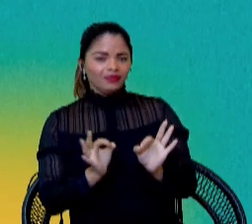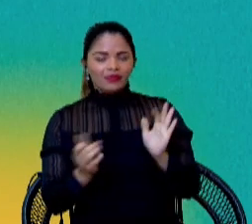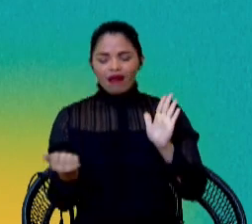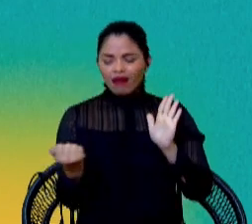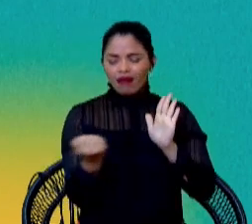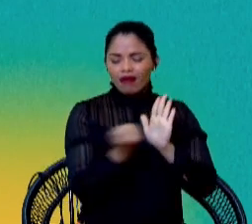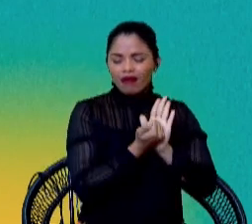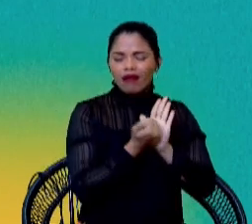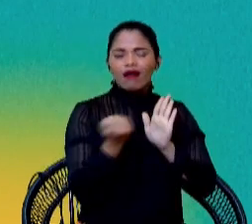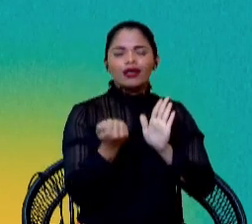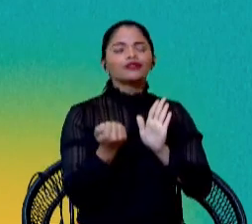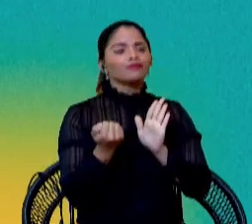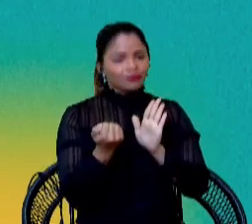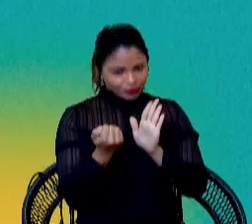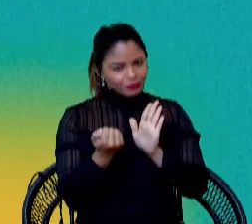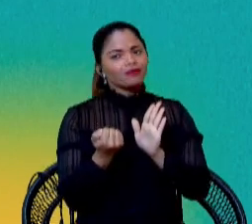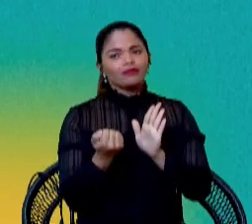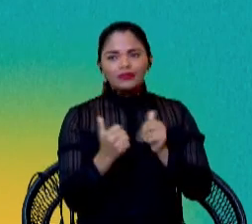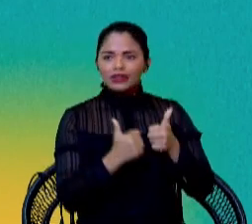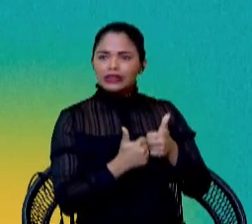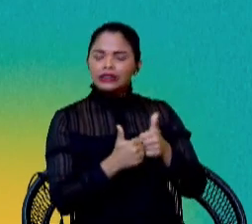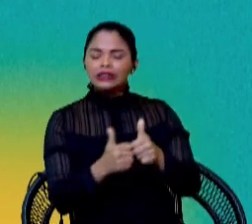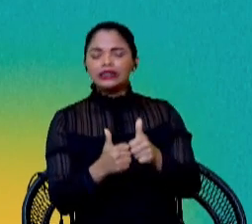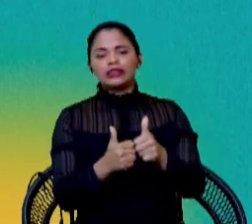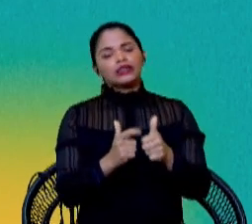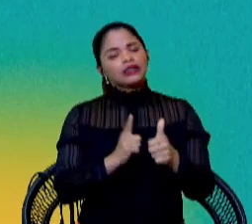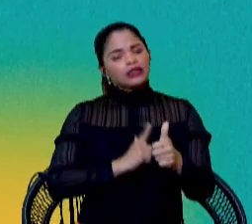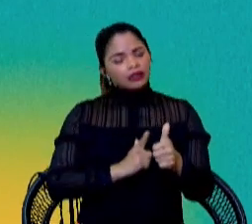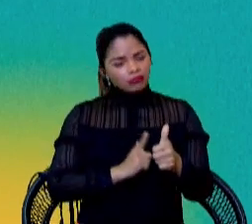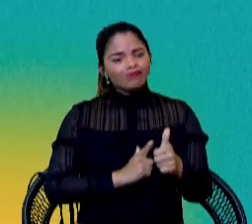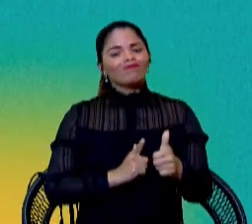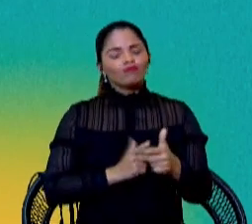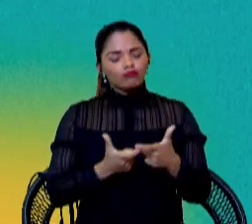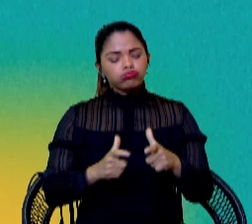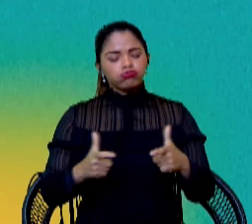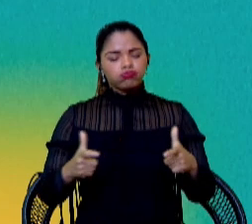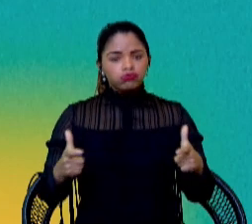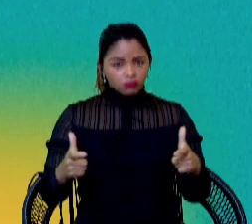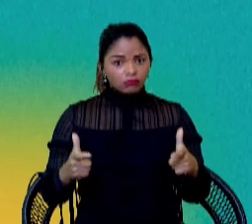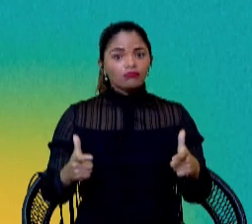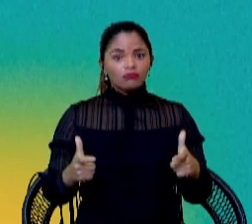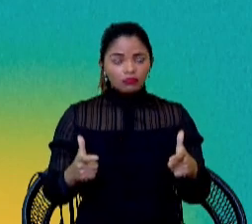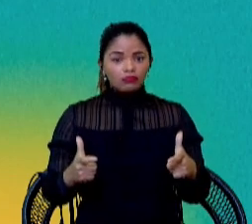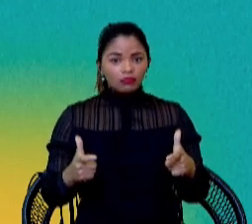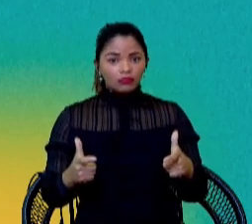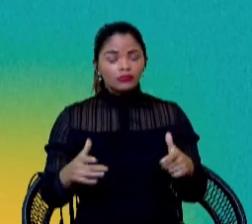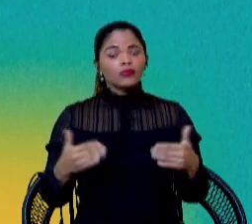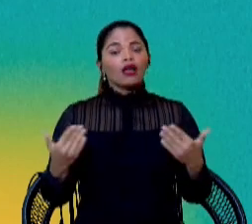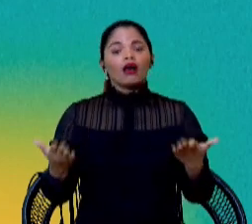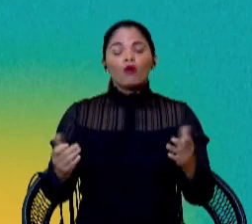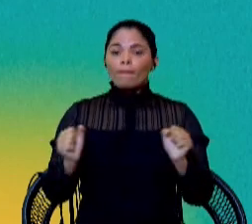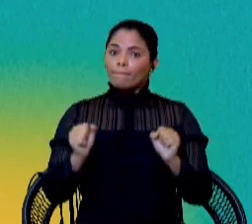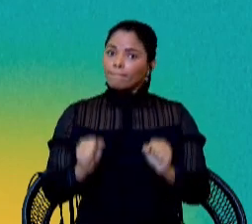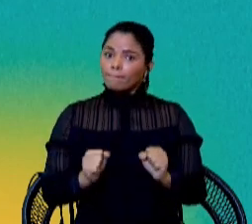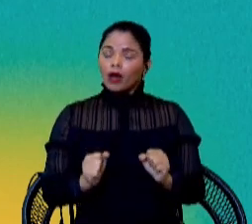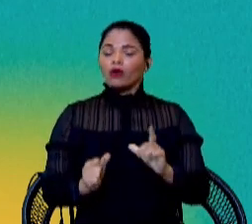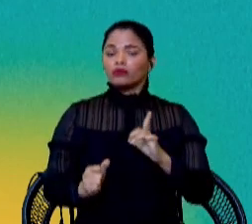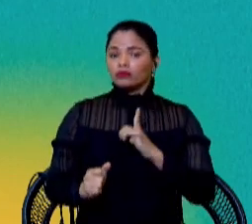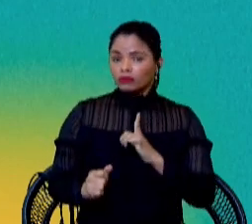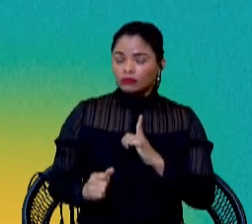marca, eu estou aumentando com o meu seguidor, eu estou aumentando a minha relevância com aquele meu seguidor, logo isso pode